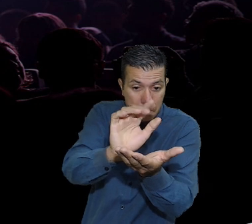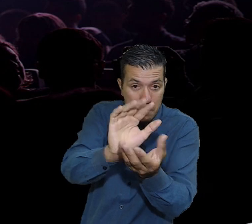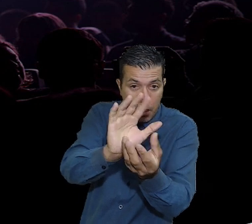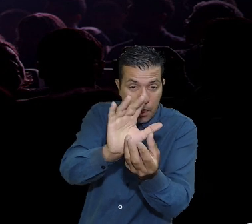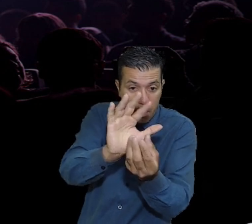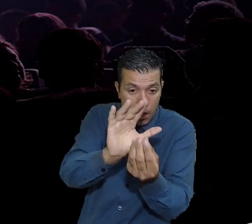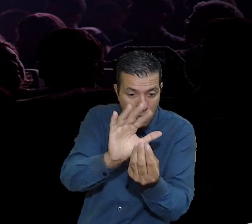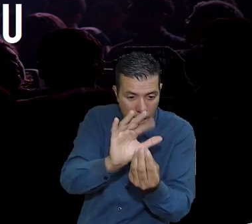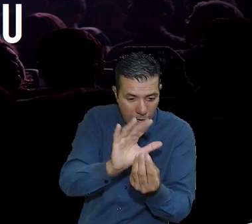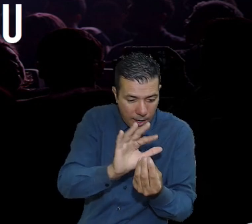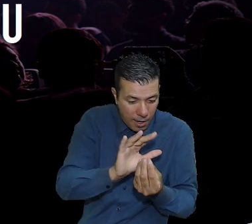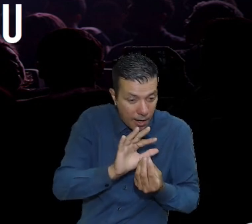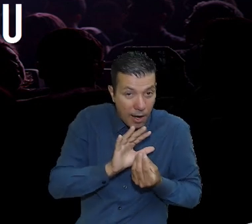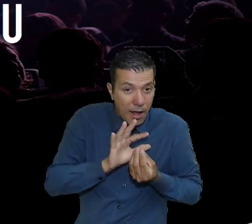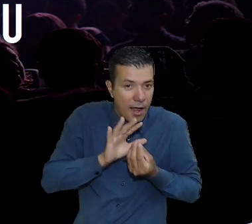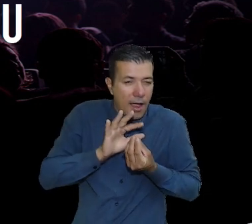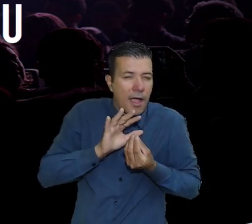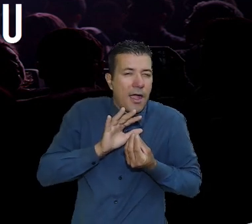fiel.